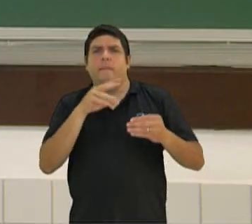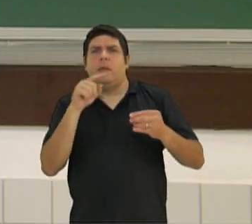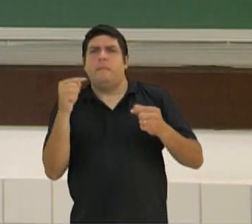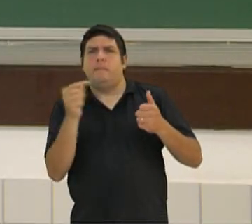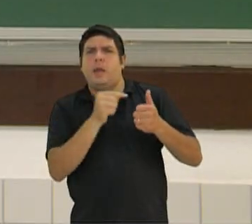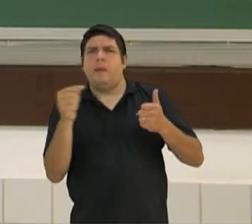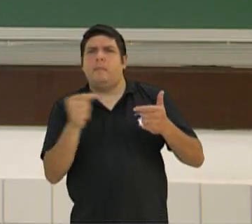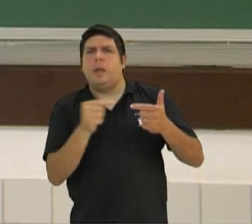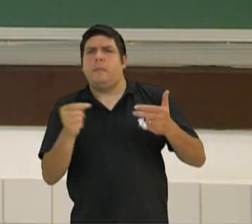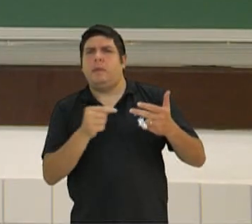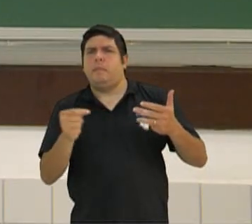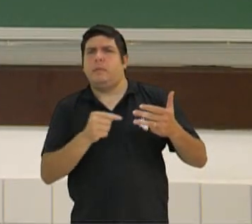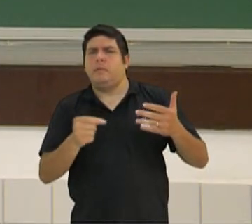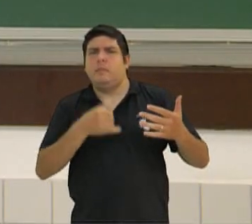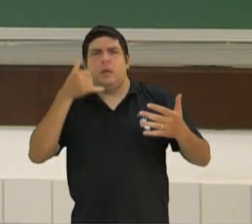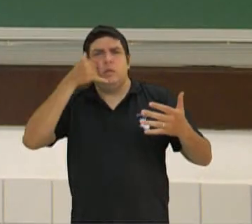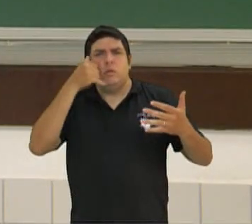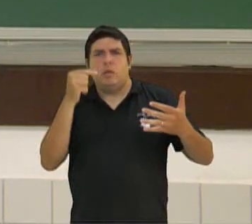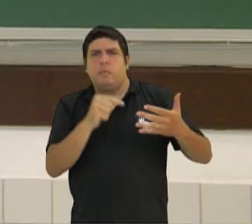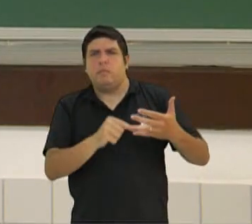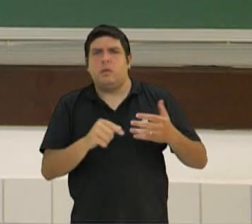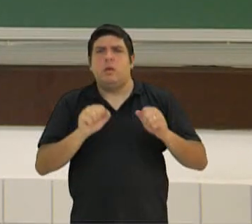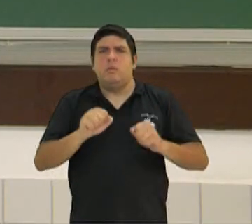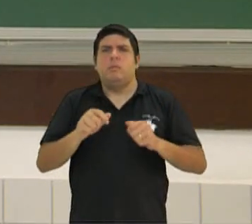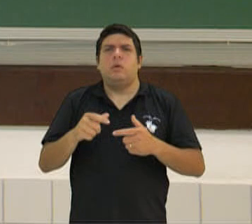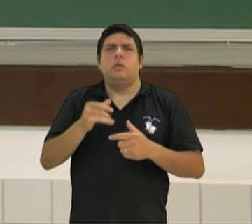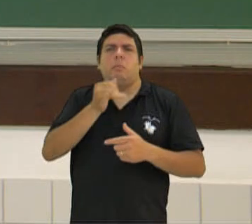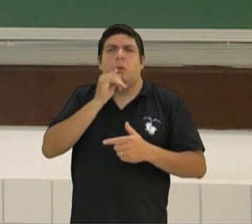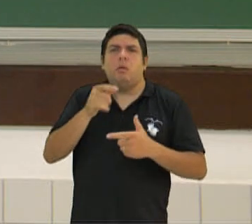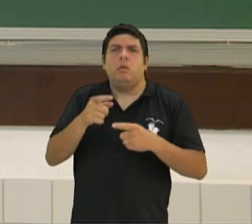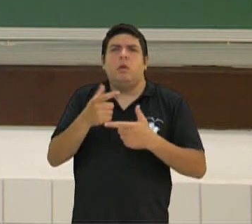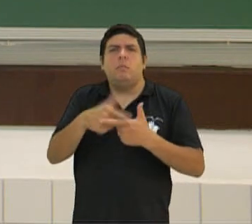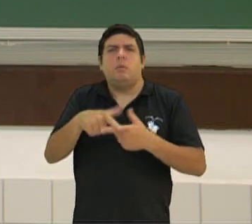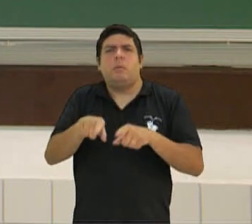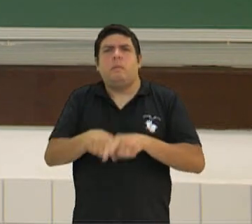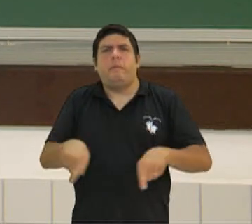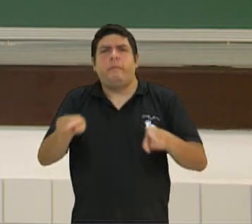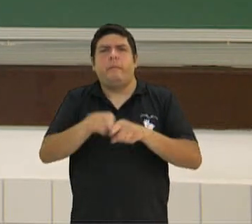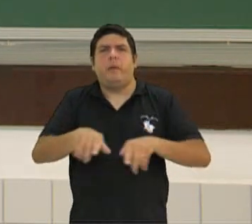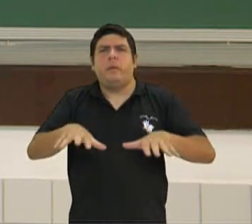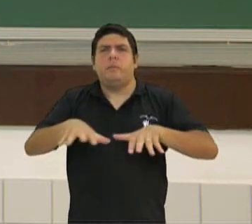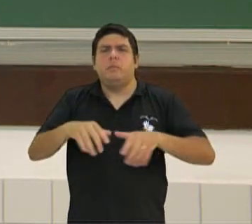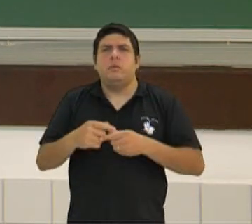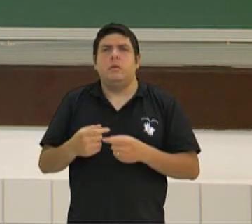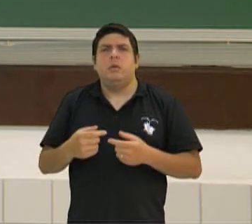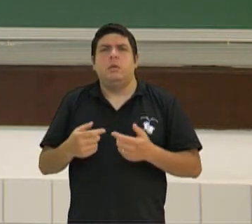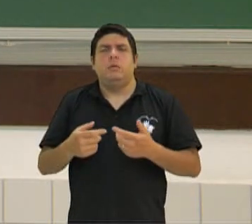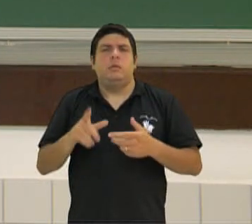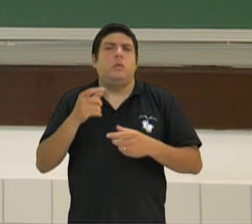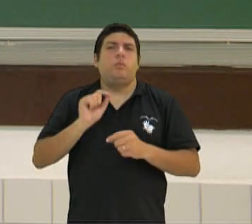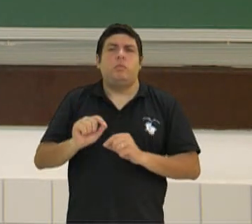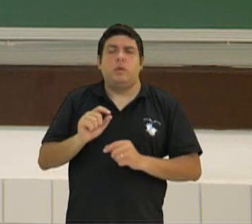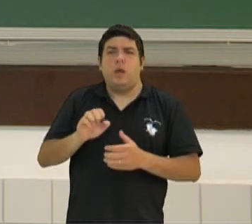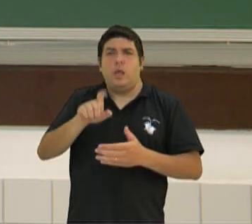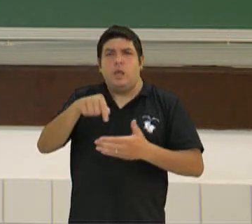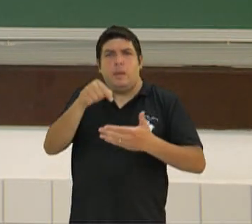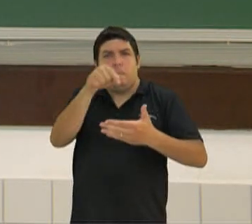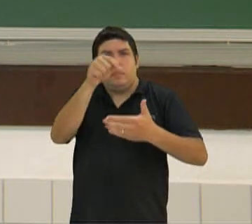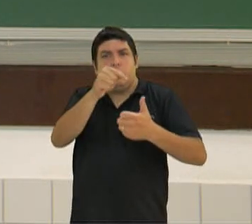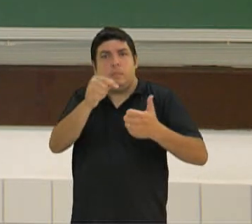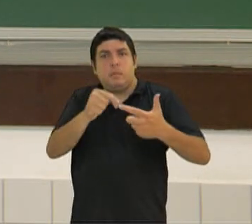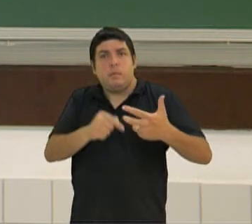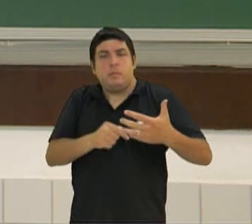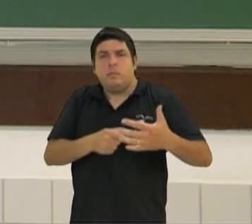evitar pessoas, que faz ele ter problemas de repetição de movimento e tudo mais. Então, ele está sendo sarcástico com toda aquela